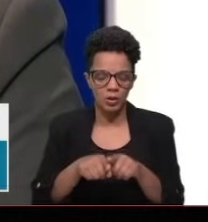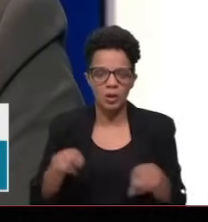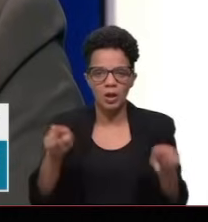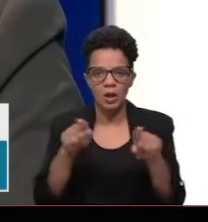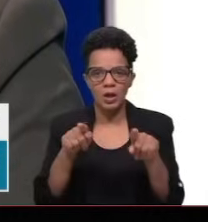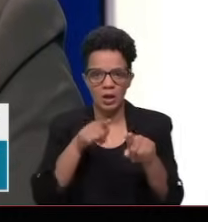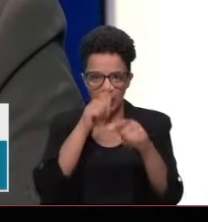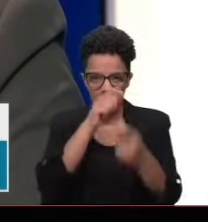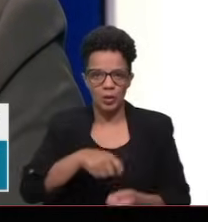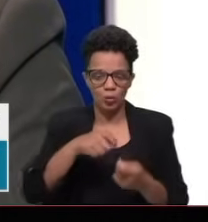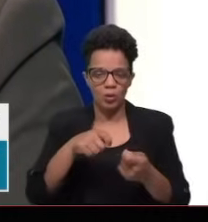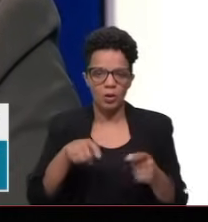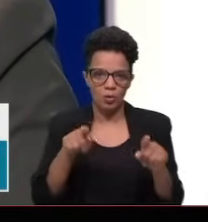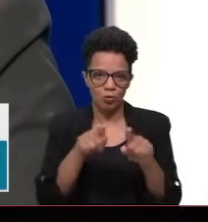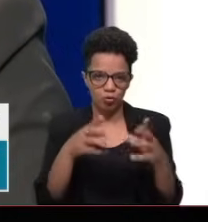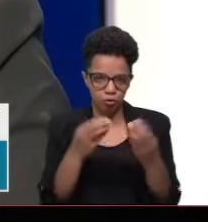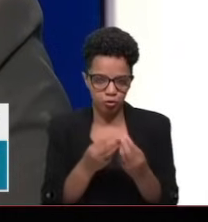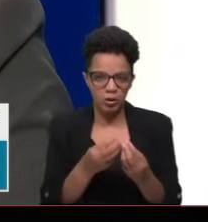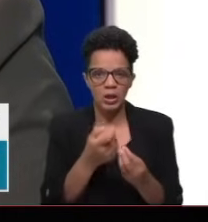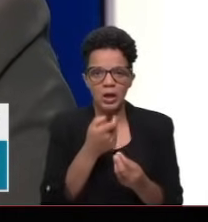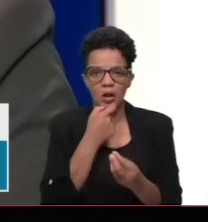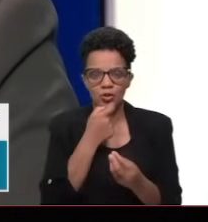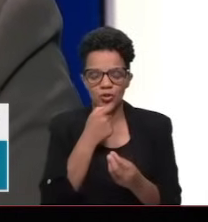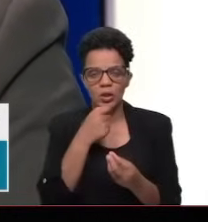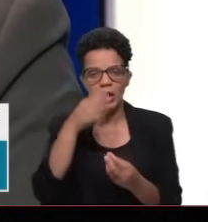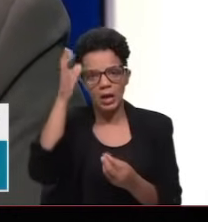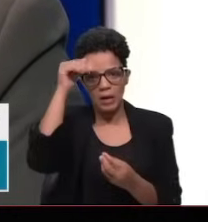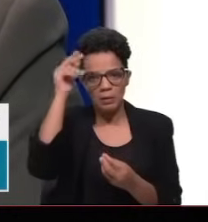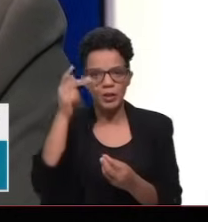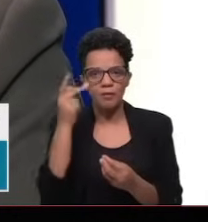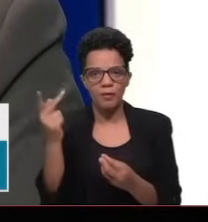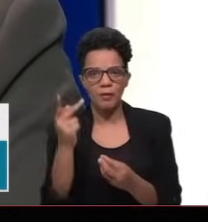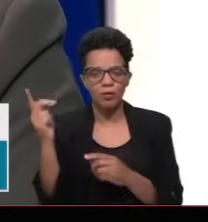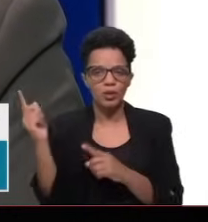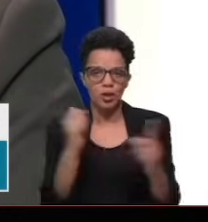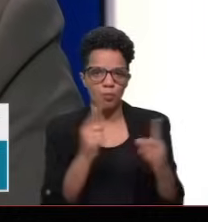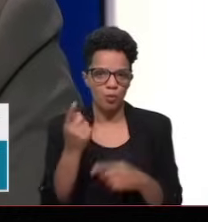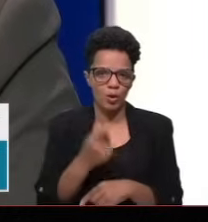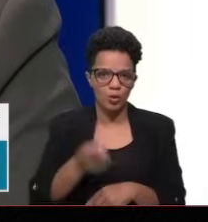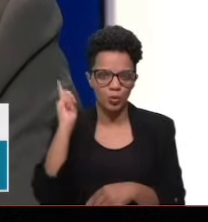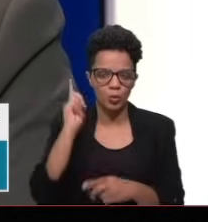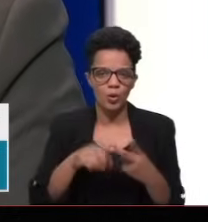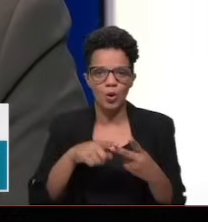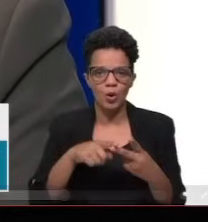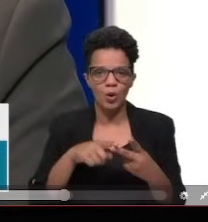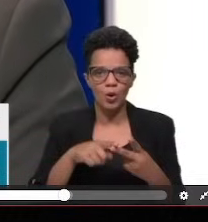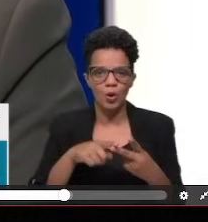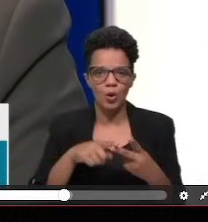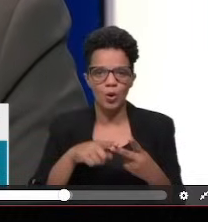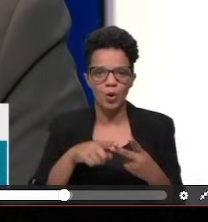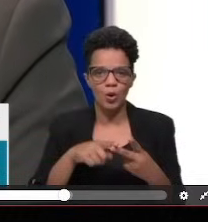sem terminar com o transporte mais vivos com a trituração dos pintos